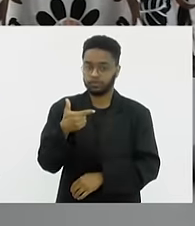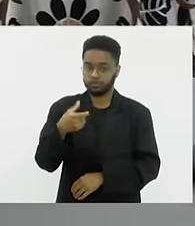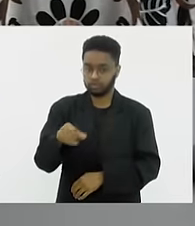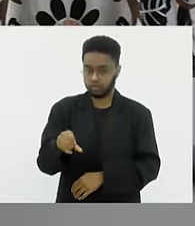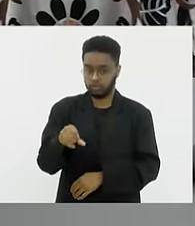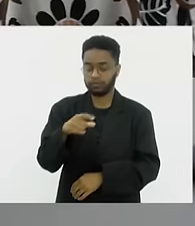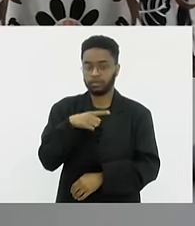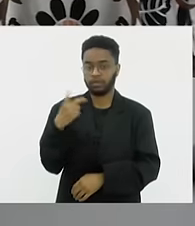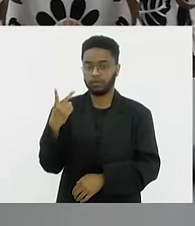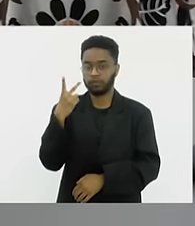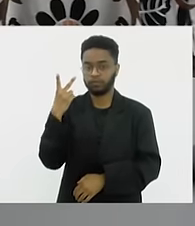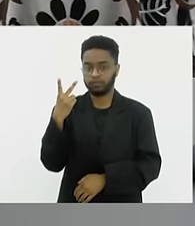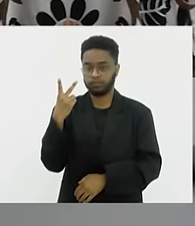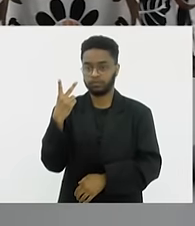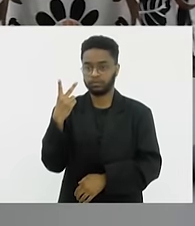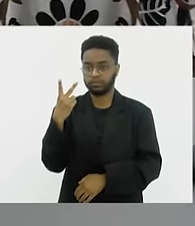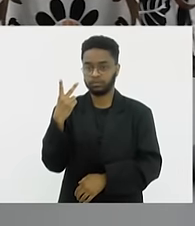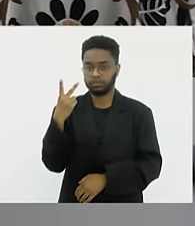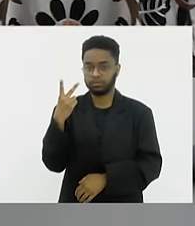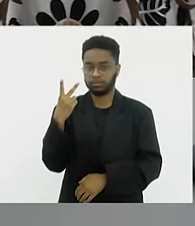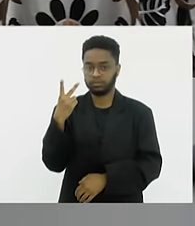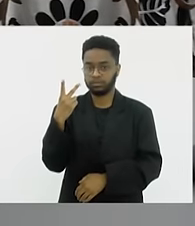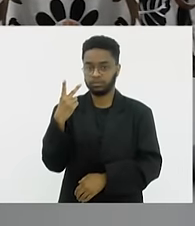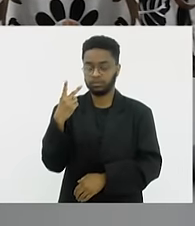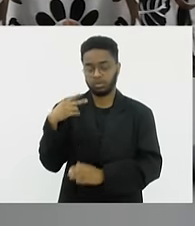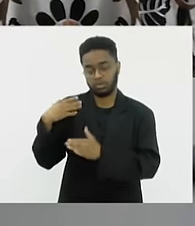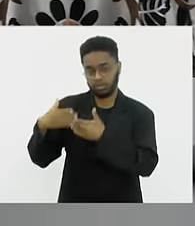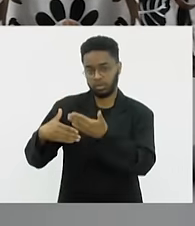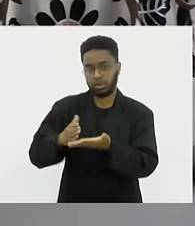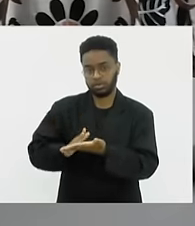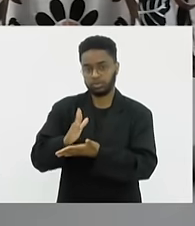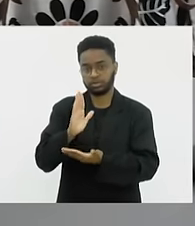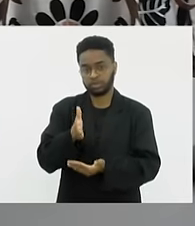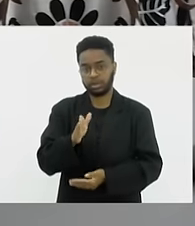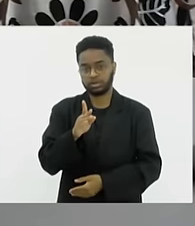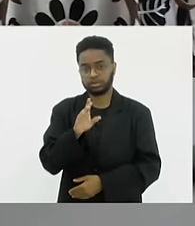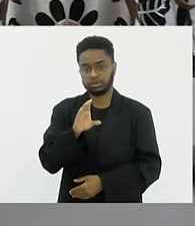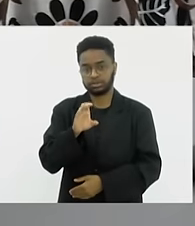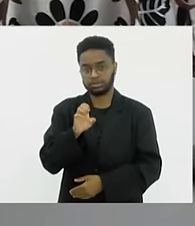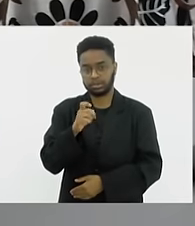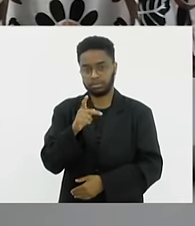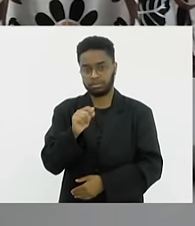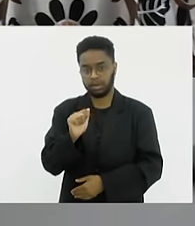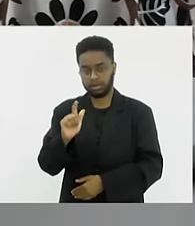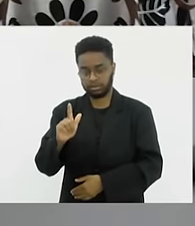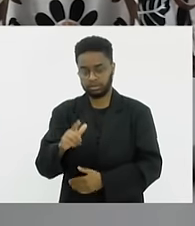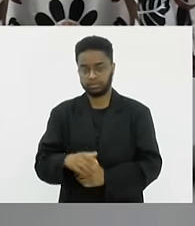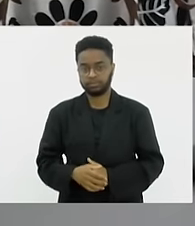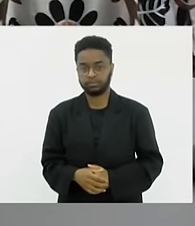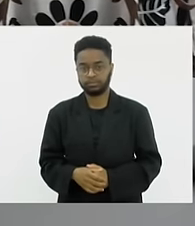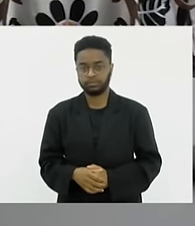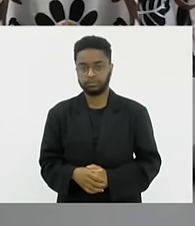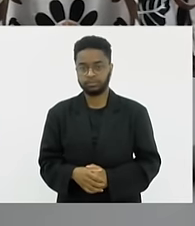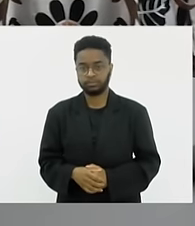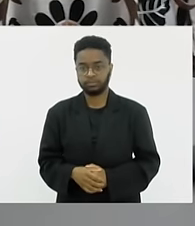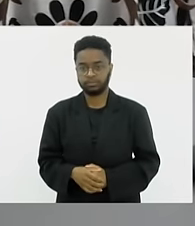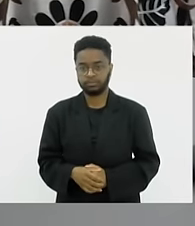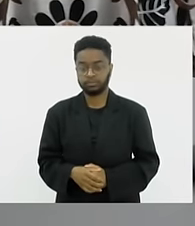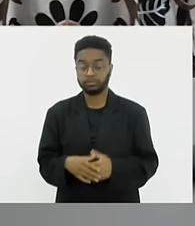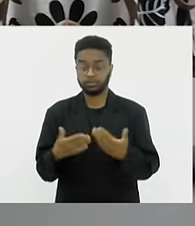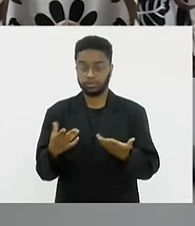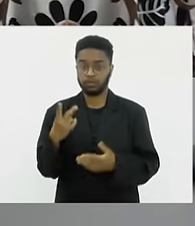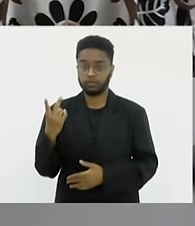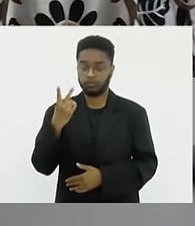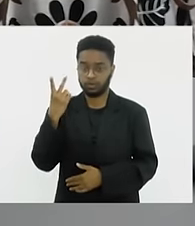valor, todo o processo foi aprovado pela CEPLAG, certo? O preço